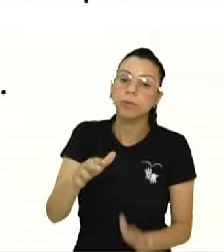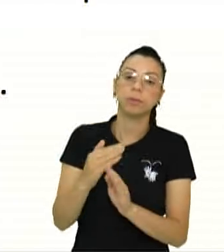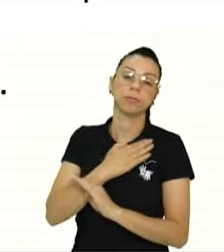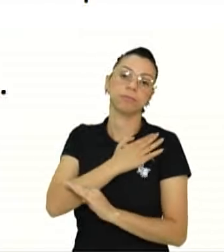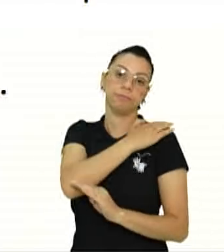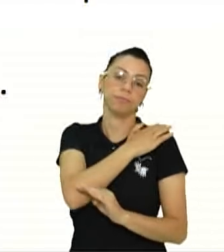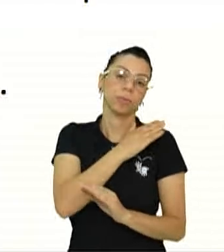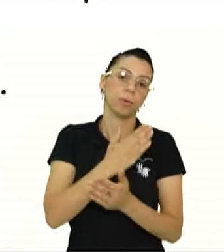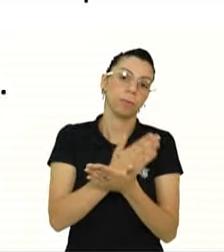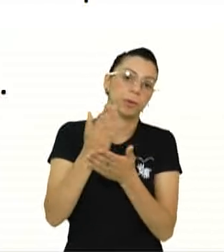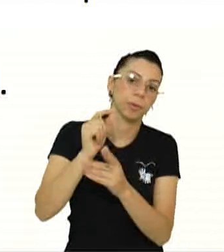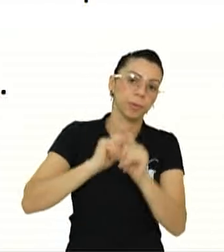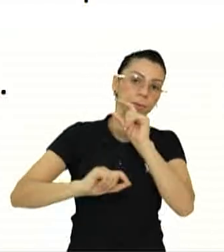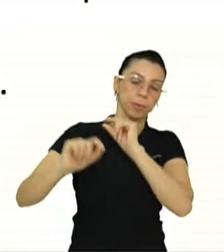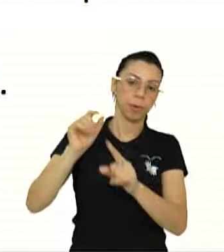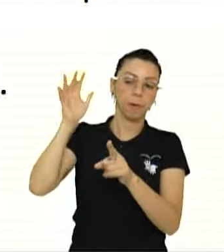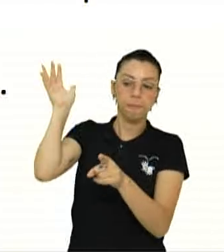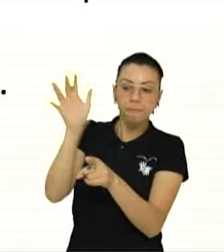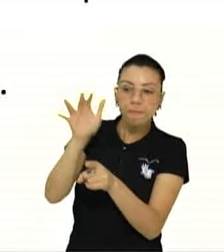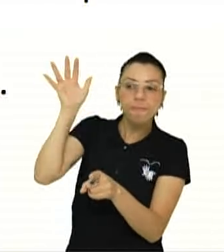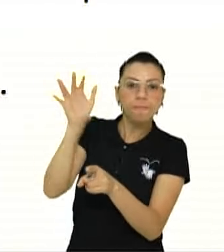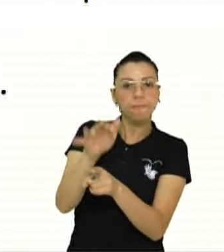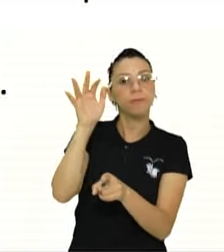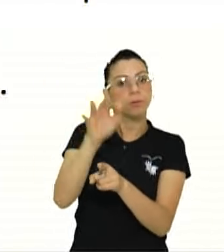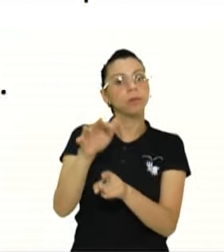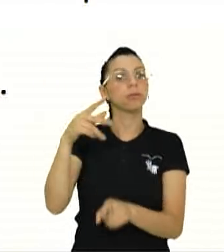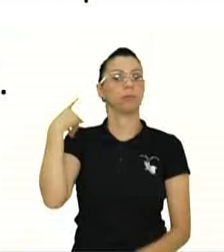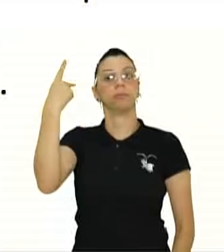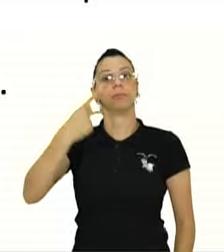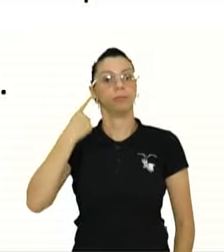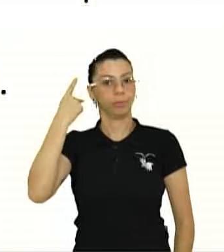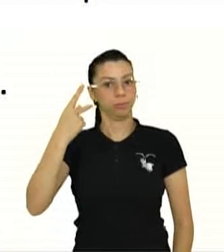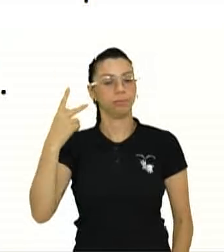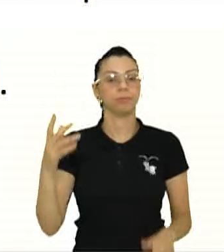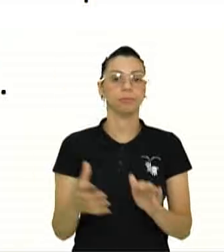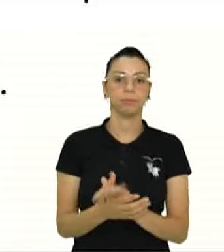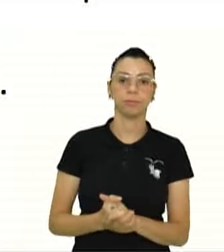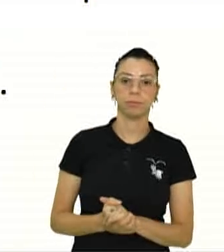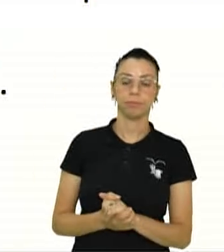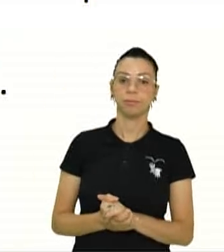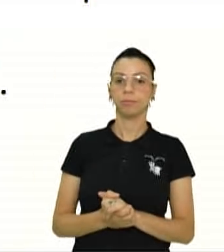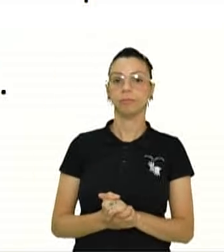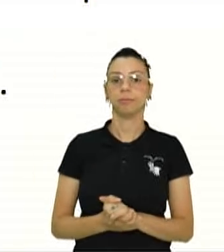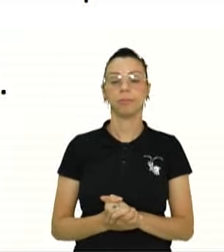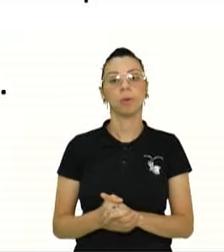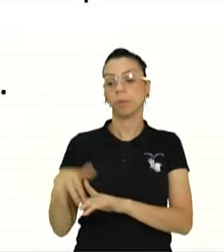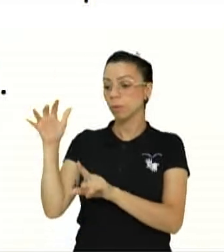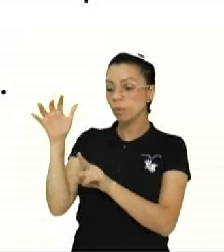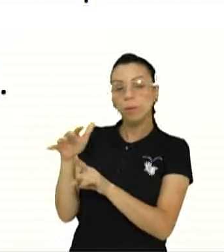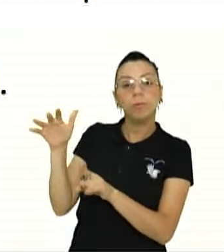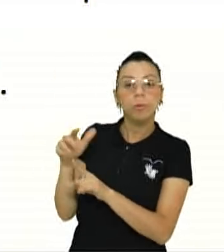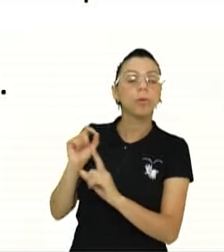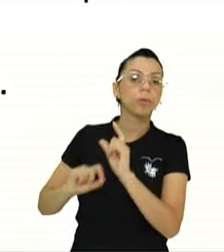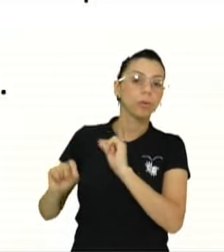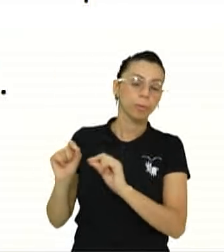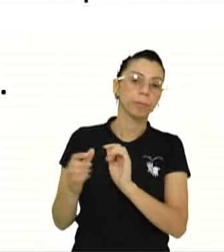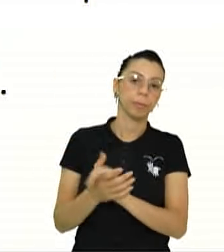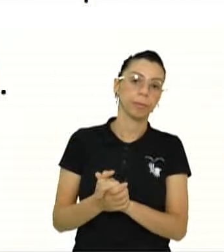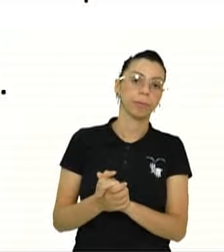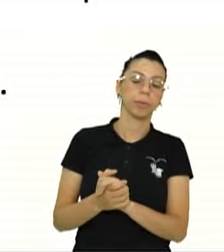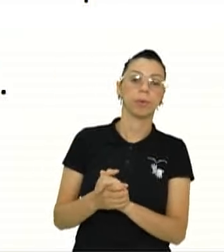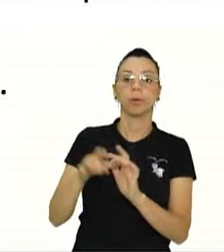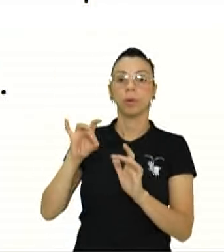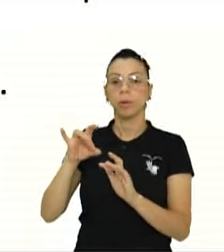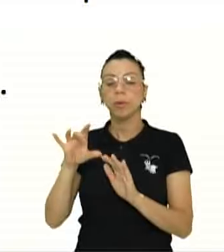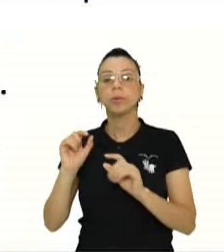generais passaram a interferir diretamente na política, não é? com a sua influência. Então deixa de ser um